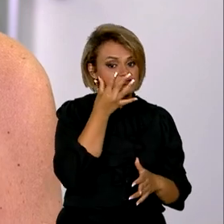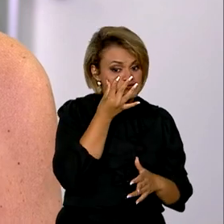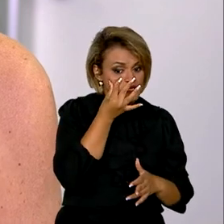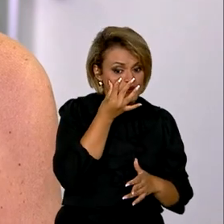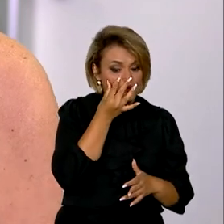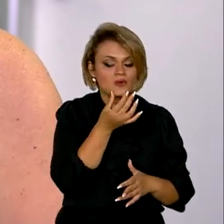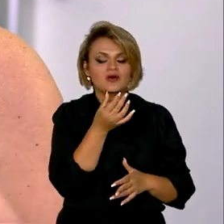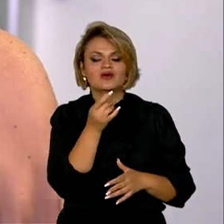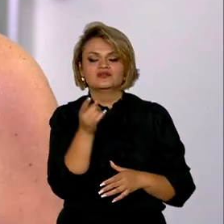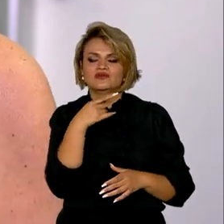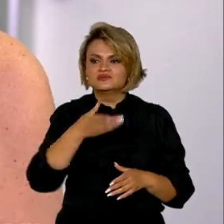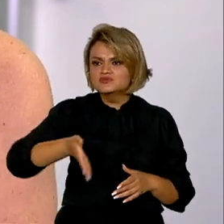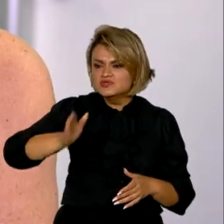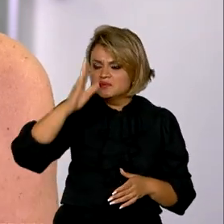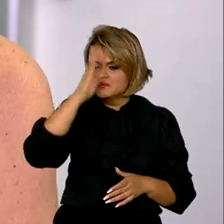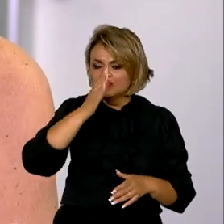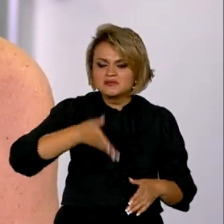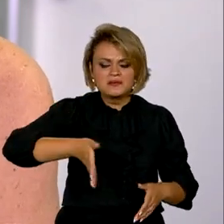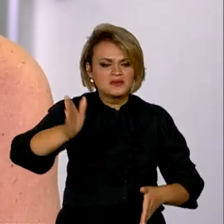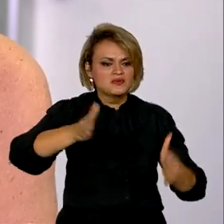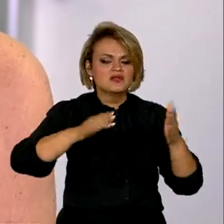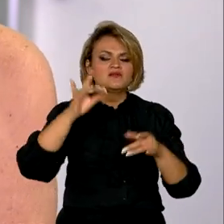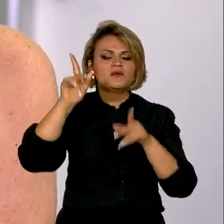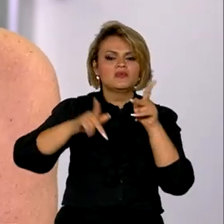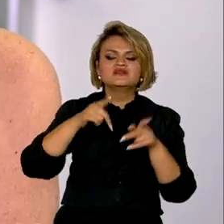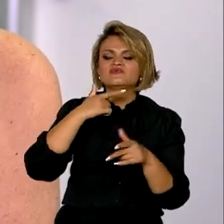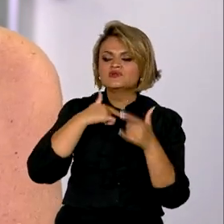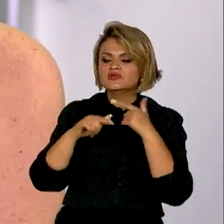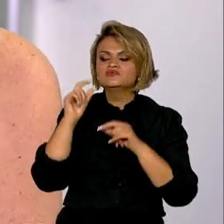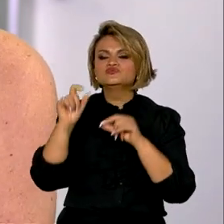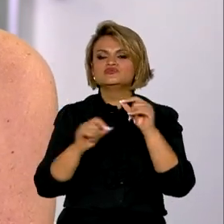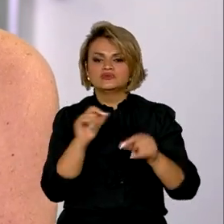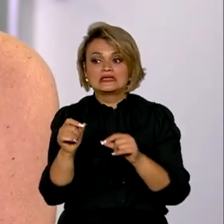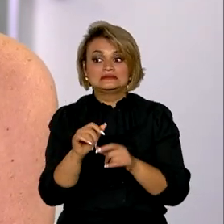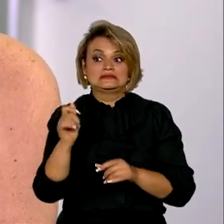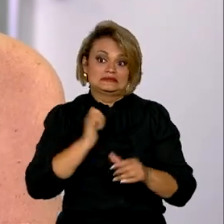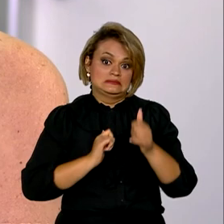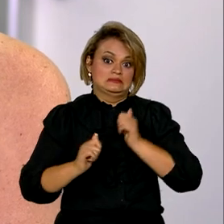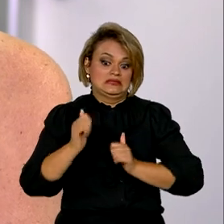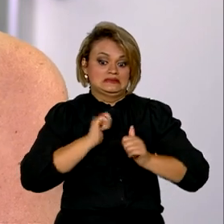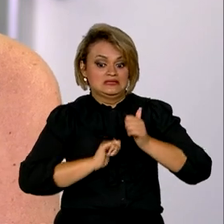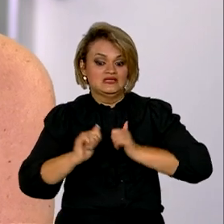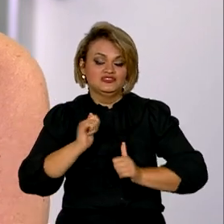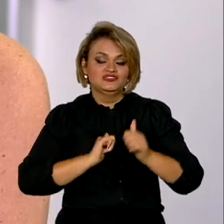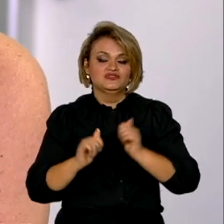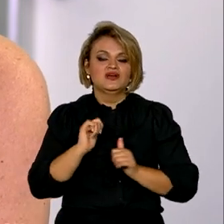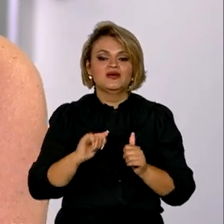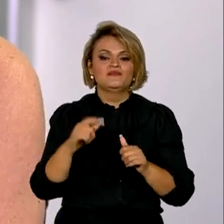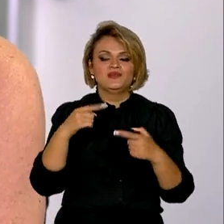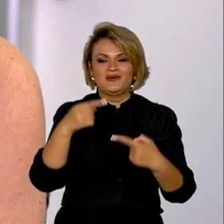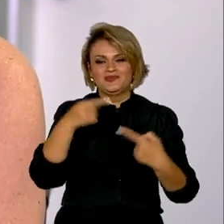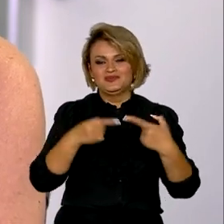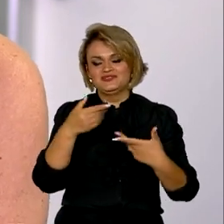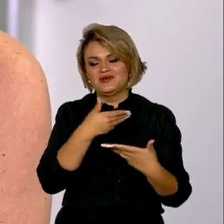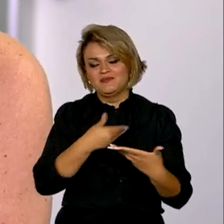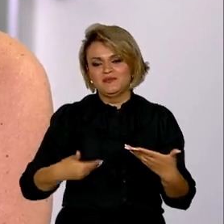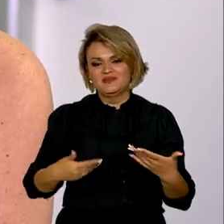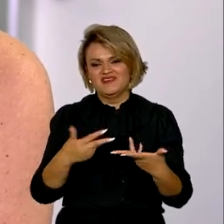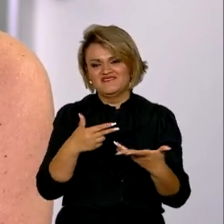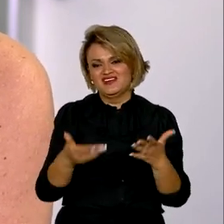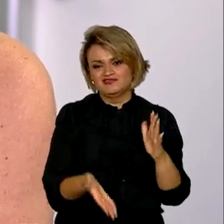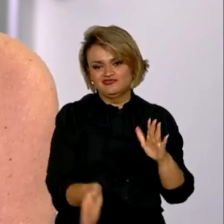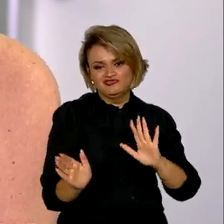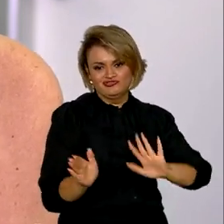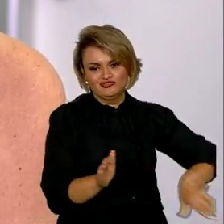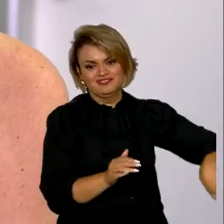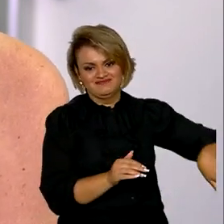já estamos rodando o Brasil, ouvindo a população, há uma grande expectativa por conta do desmonte das políticas públicas, que